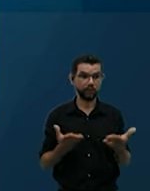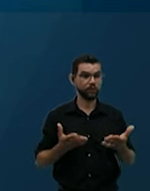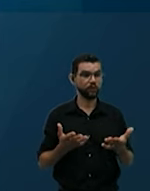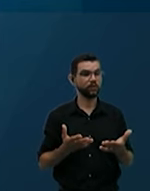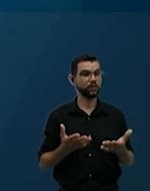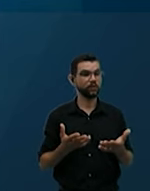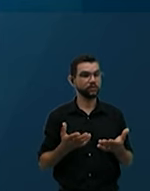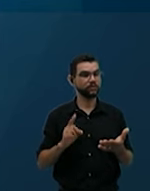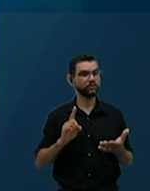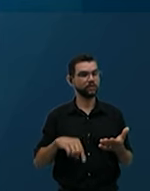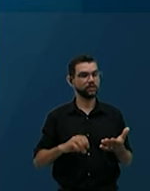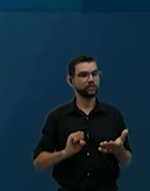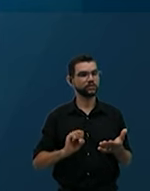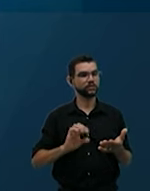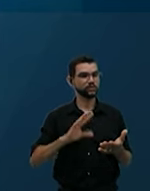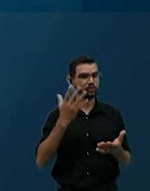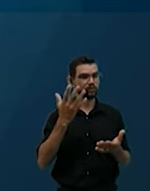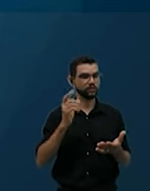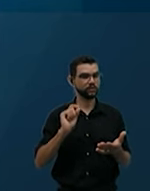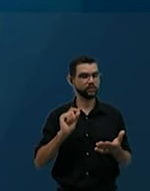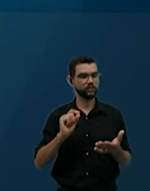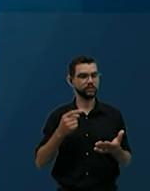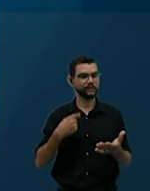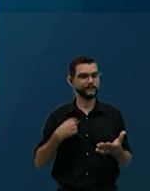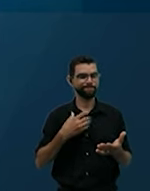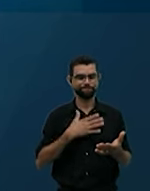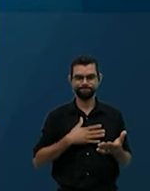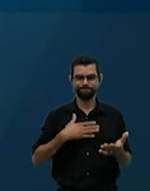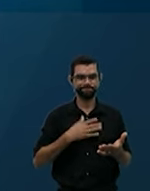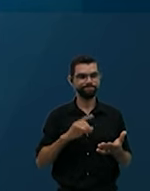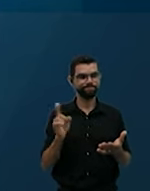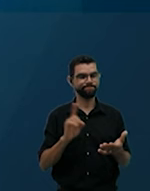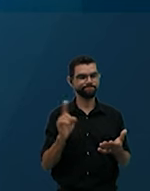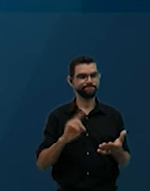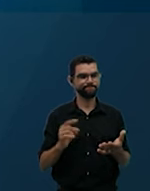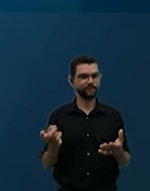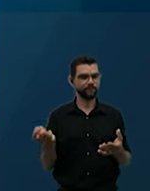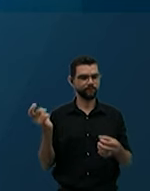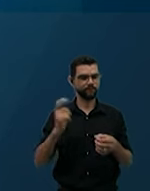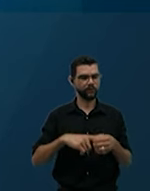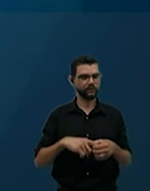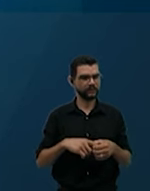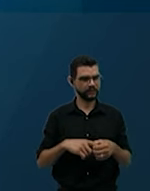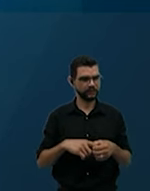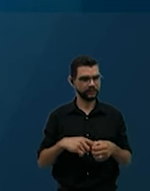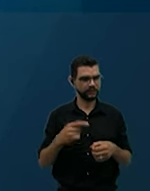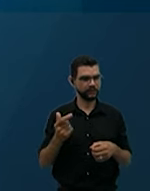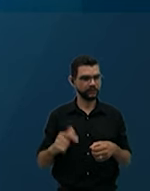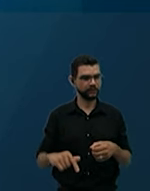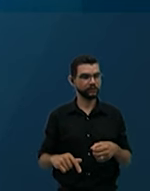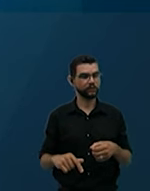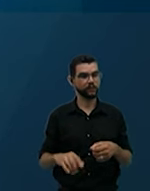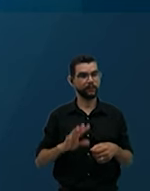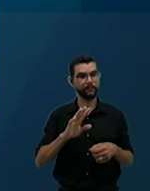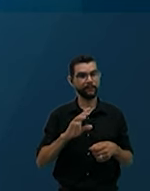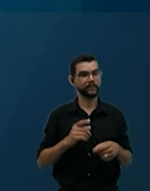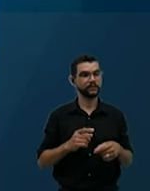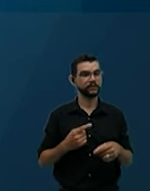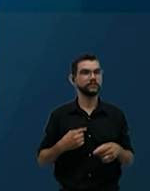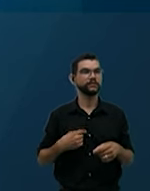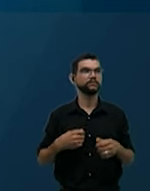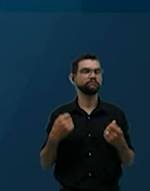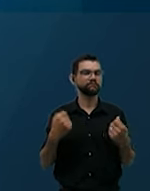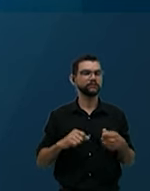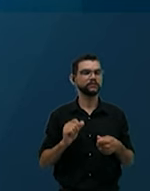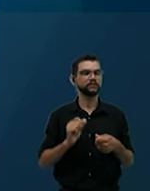nenhuma satisfação revisitar. E devo fazê-lo porque sou magistrado e o fato